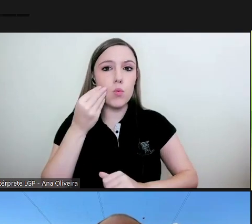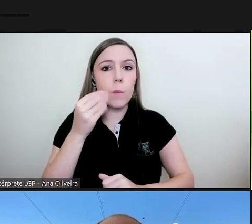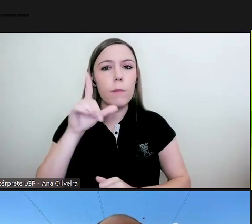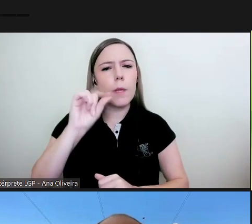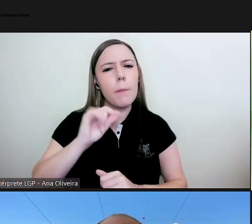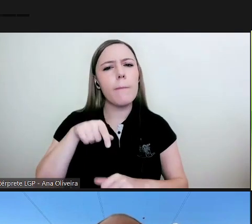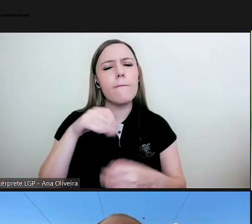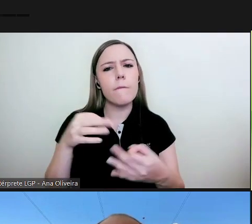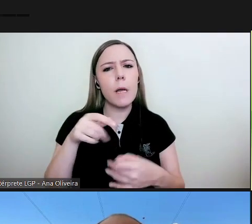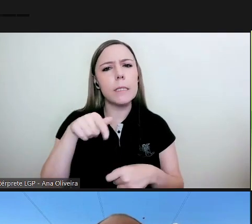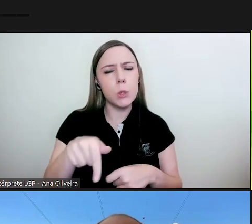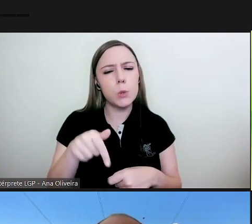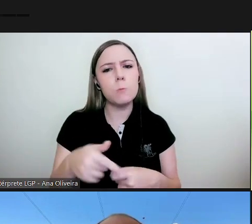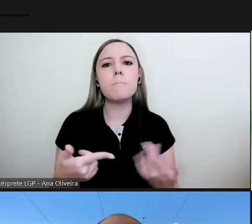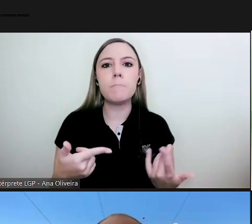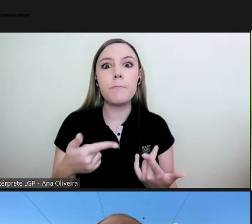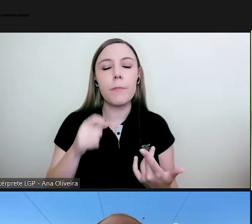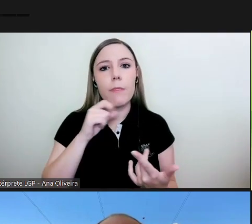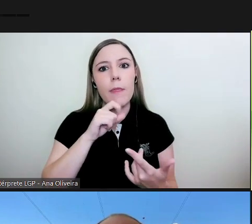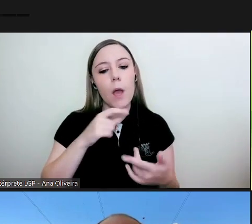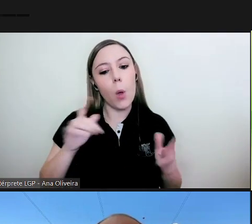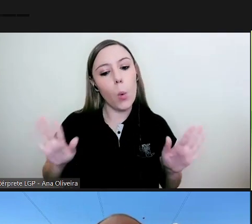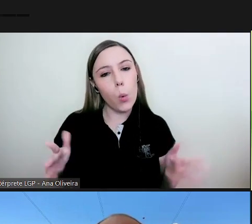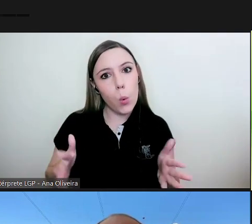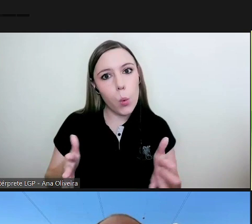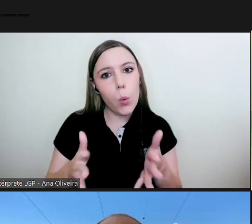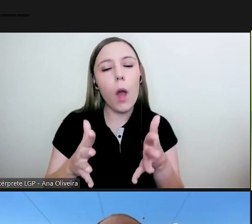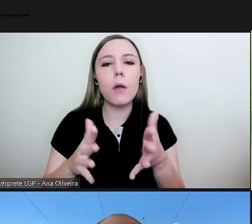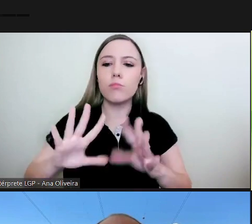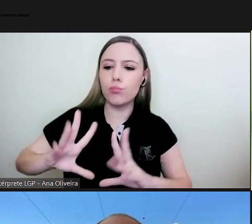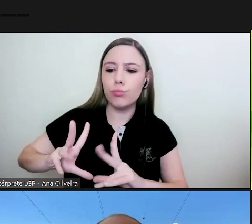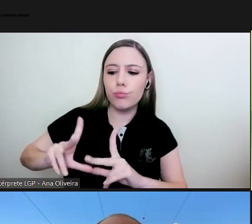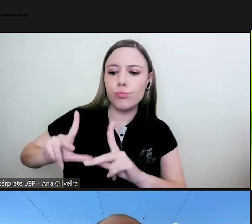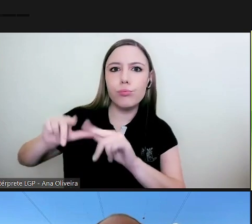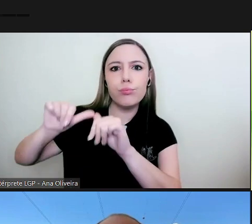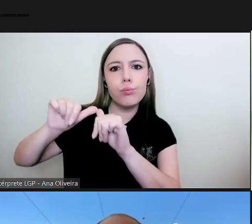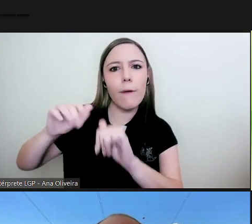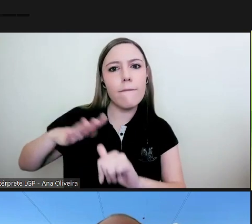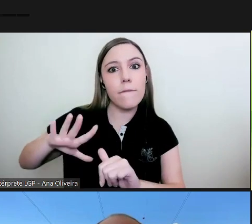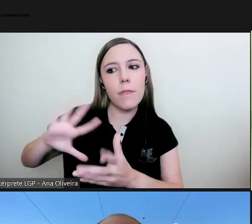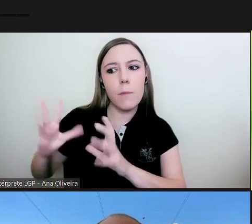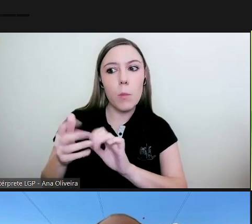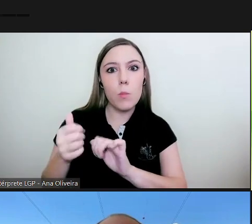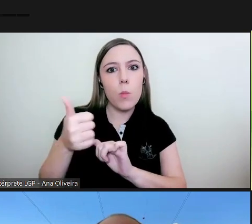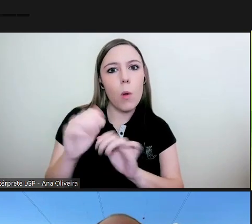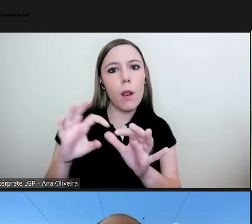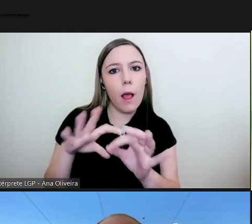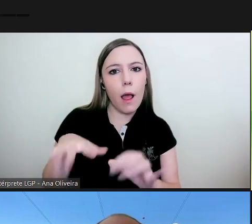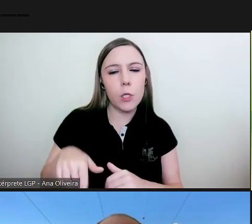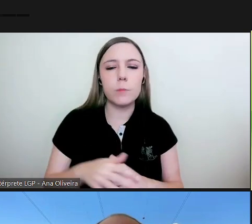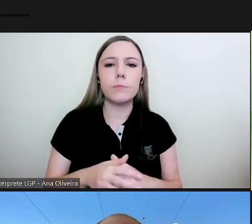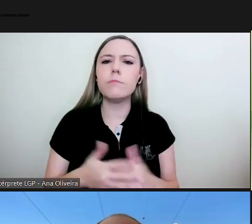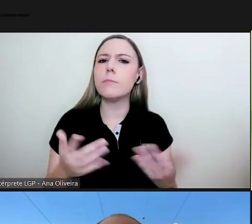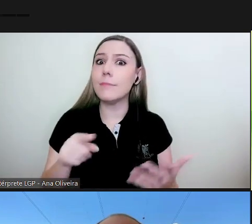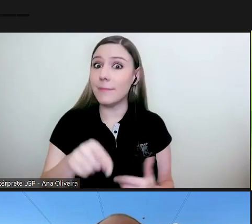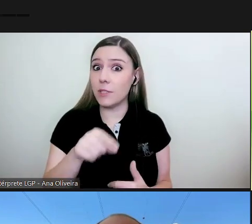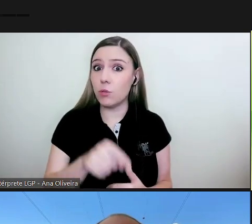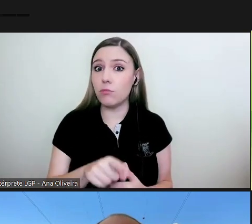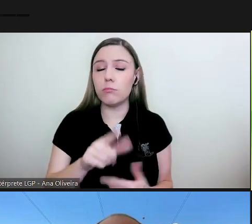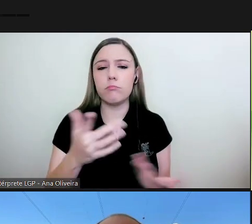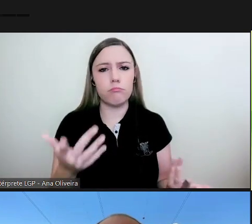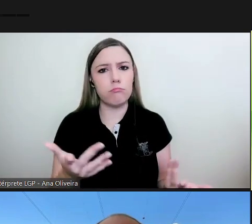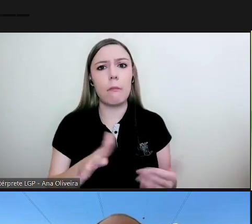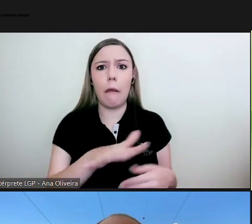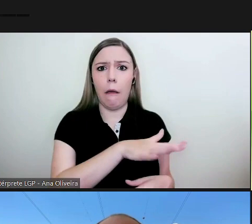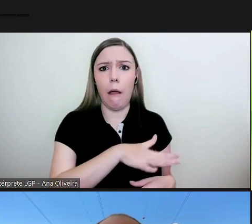pode efetivamente impulsionar uma evolução que se pretende sustentada neste domínio. E isto quer para entidades